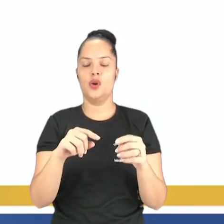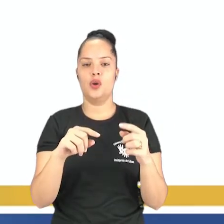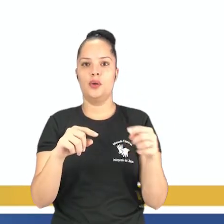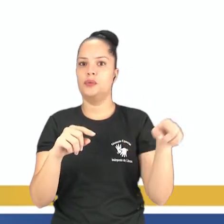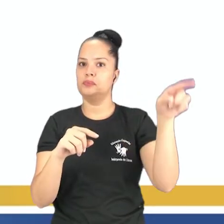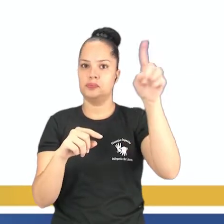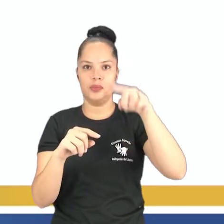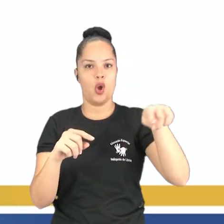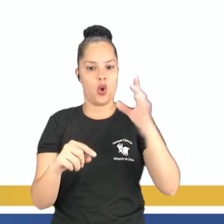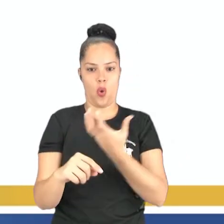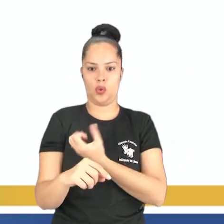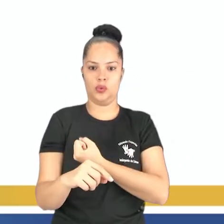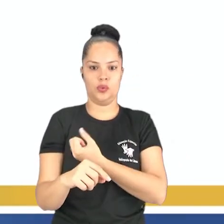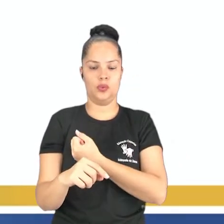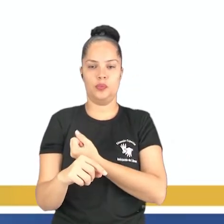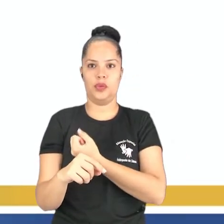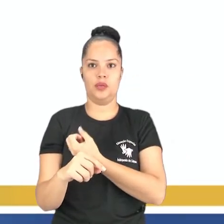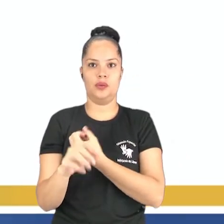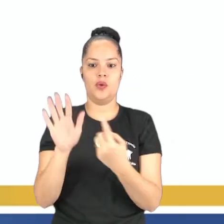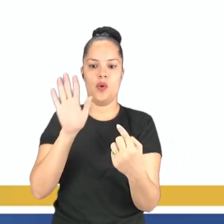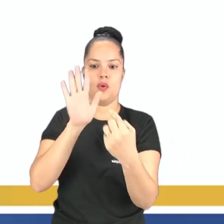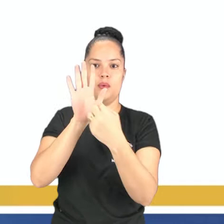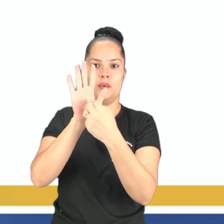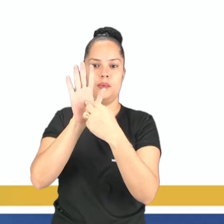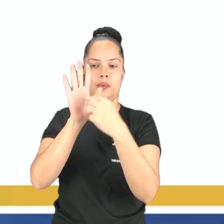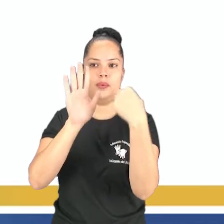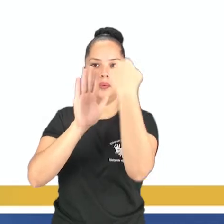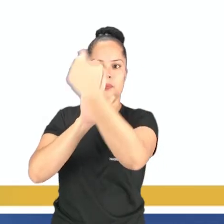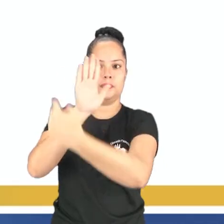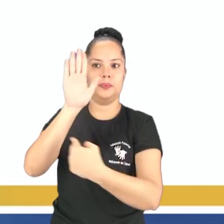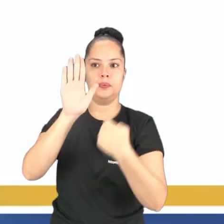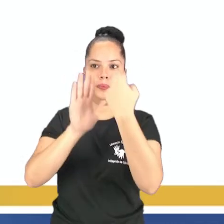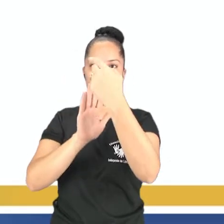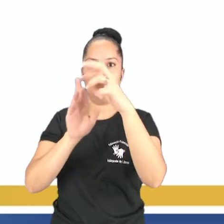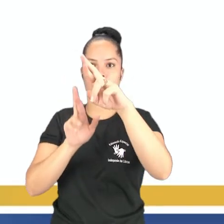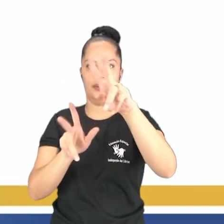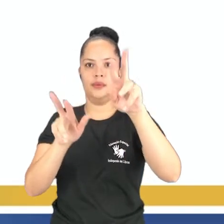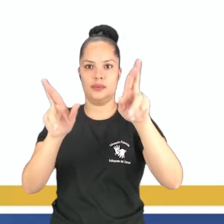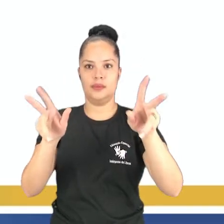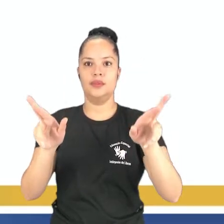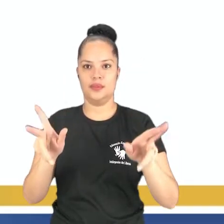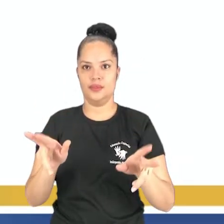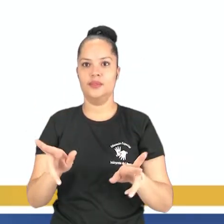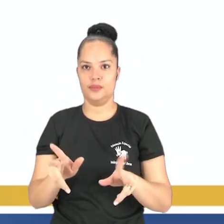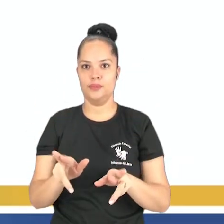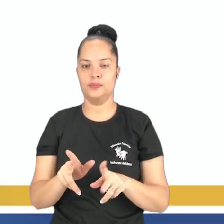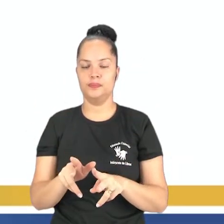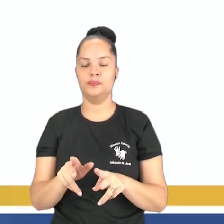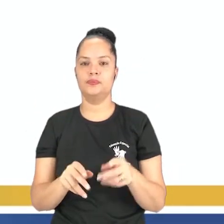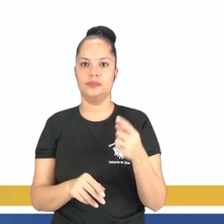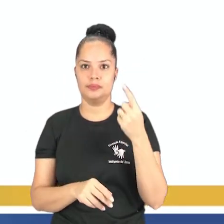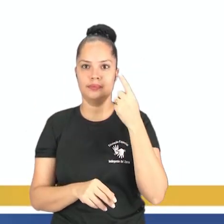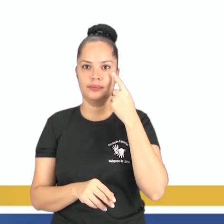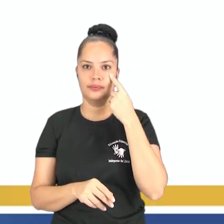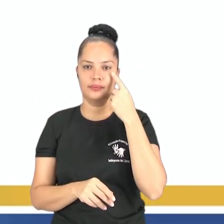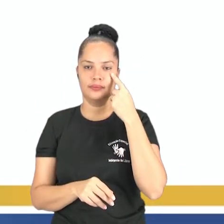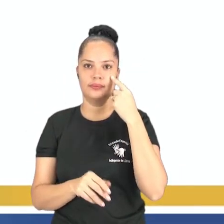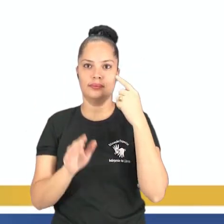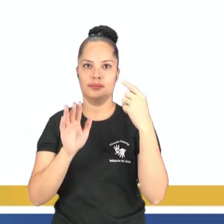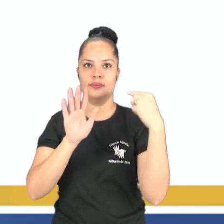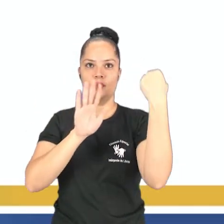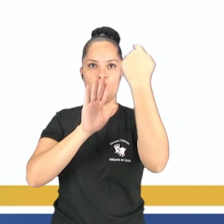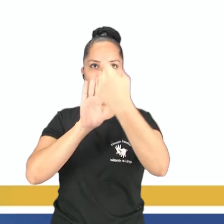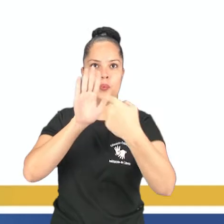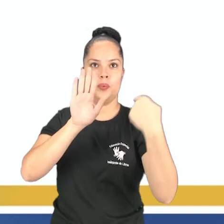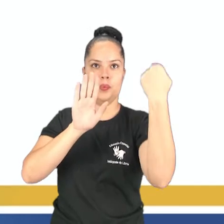graus, 180, 270 e 360 graus, né? Porque observe aí que ela está girando 4 vezes,